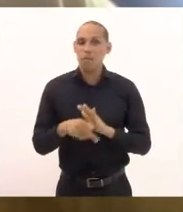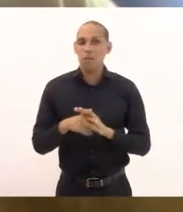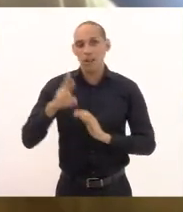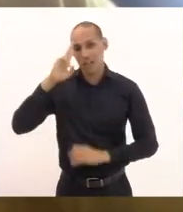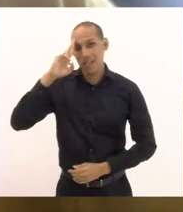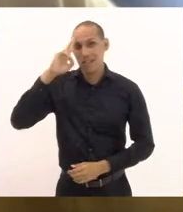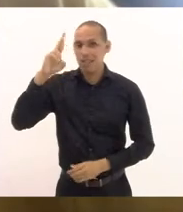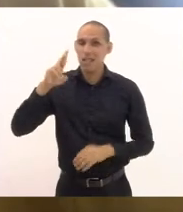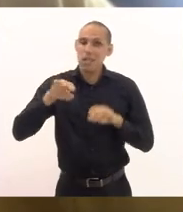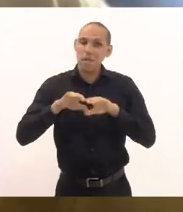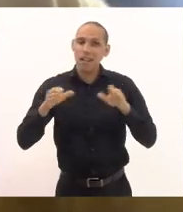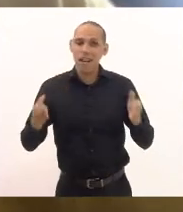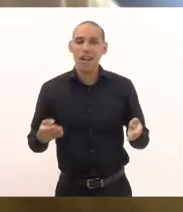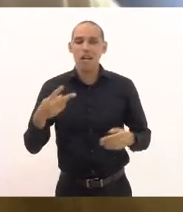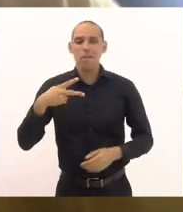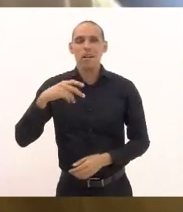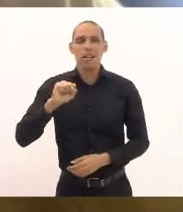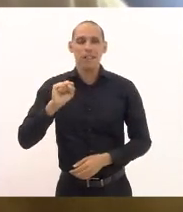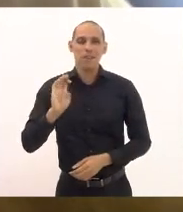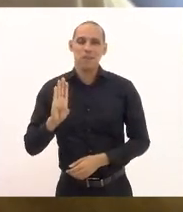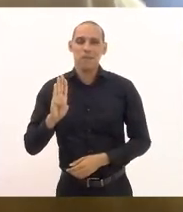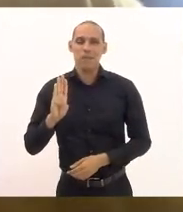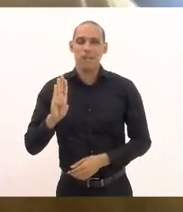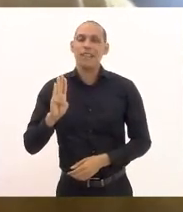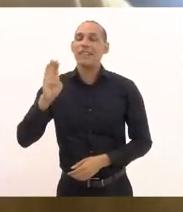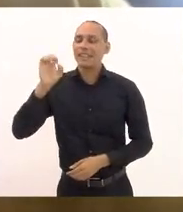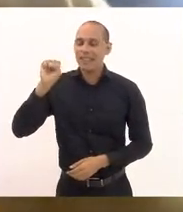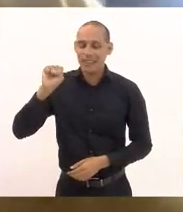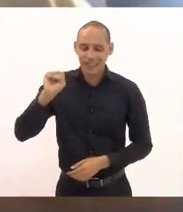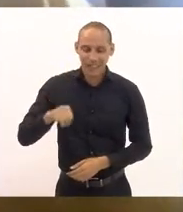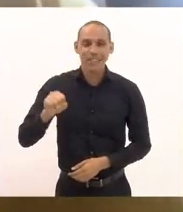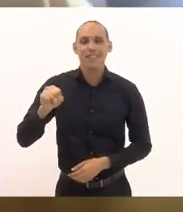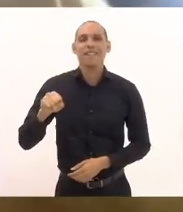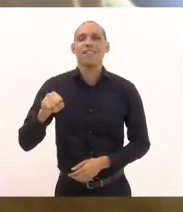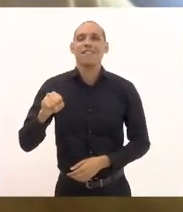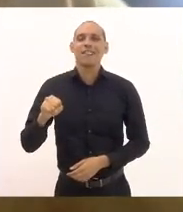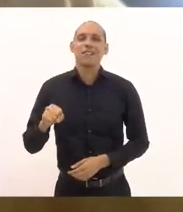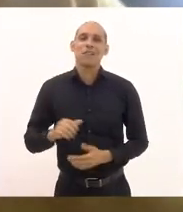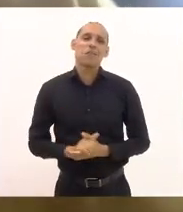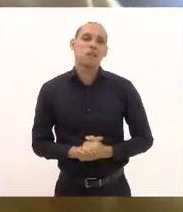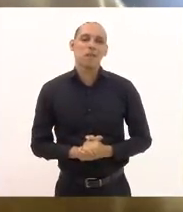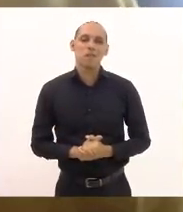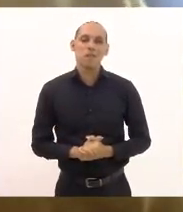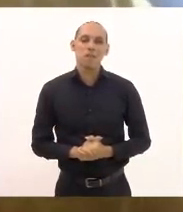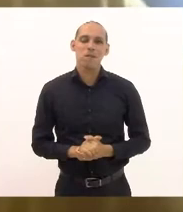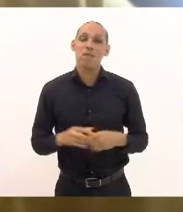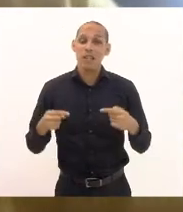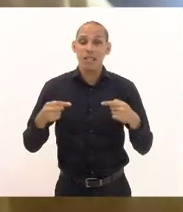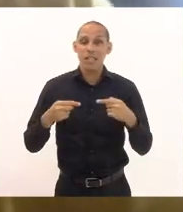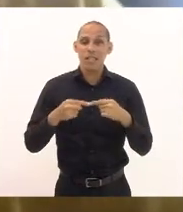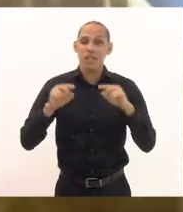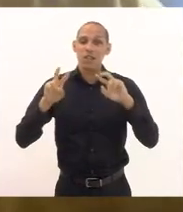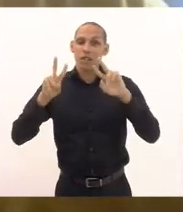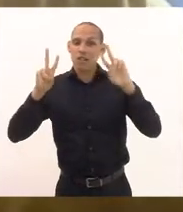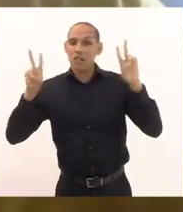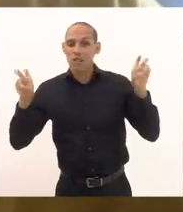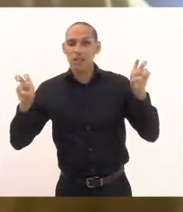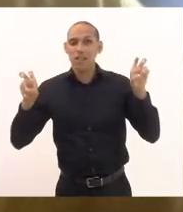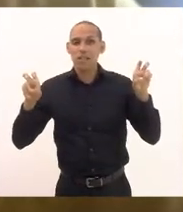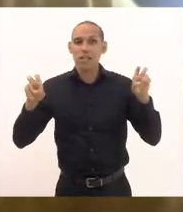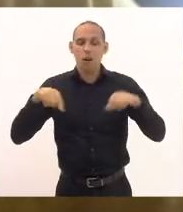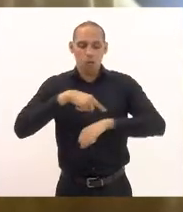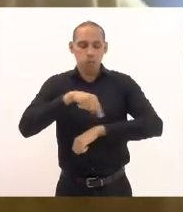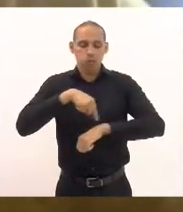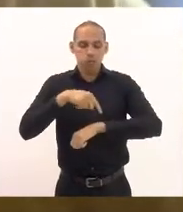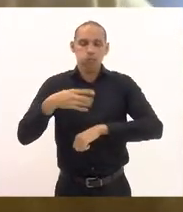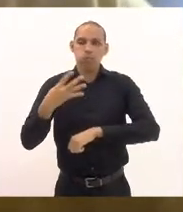da bancada do PSB. O voto, sim, louvando a questão das 40